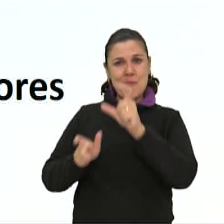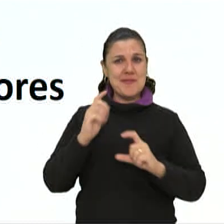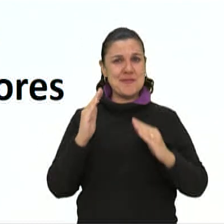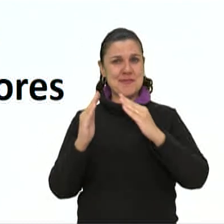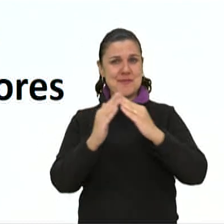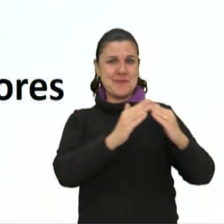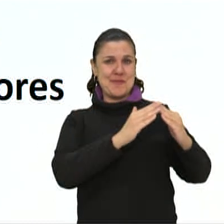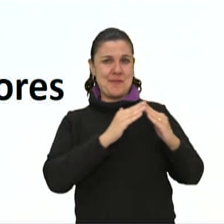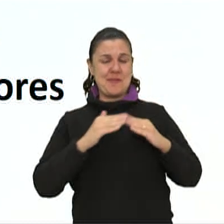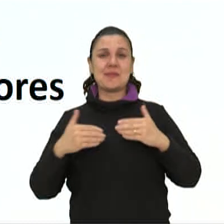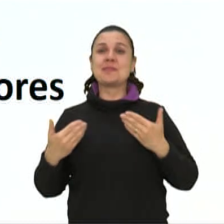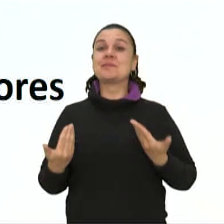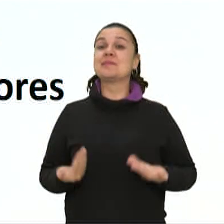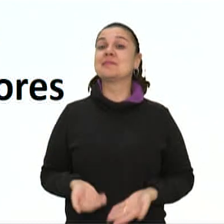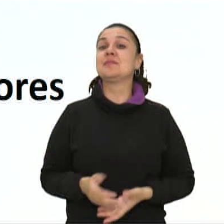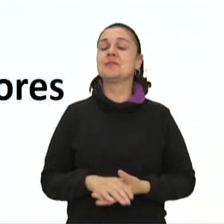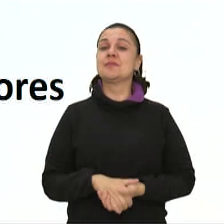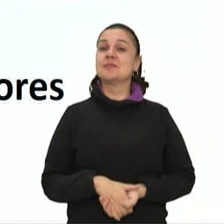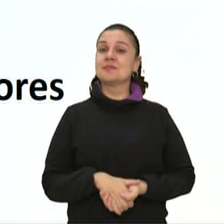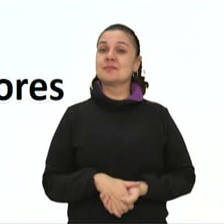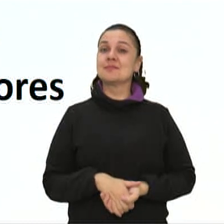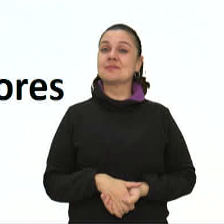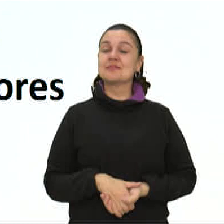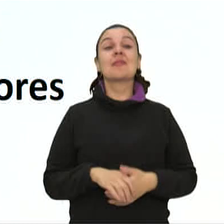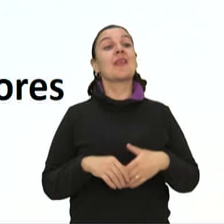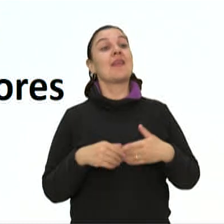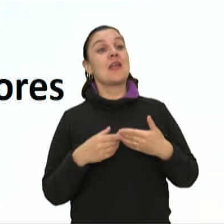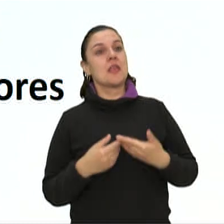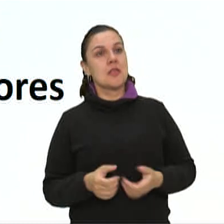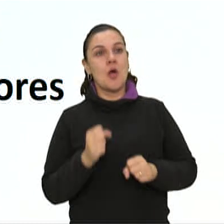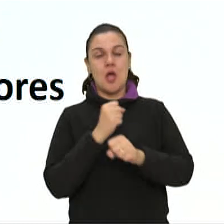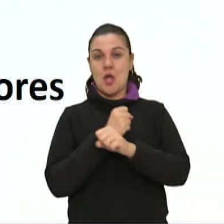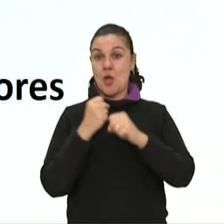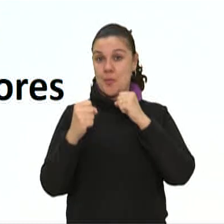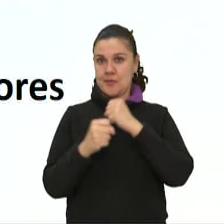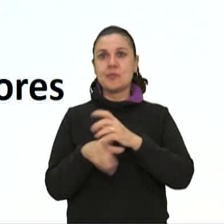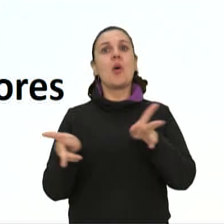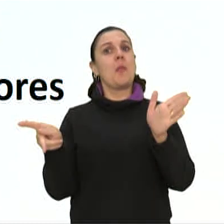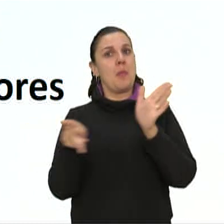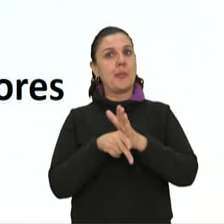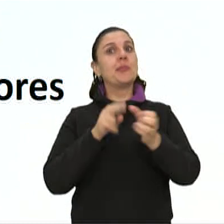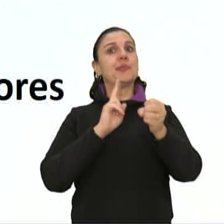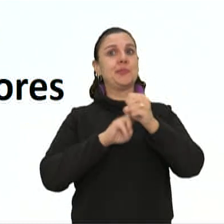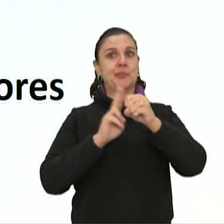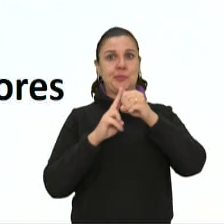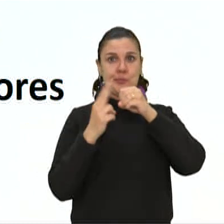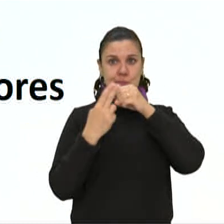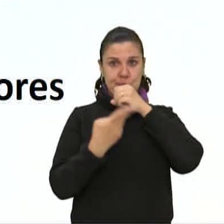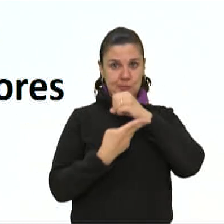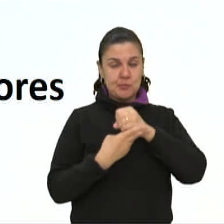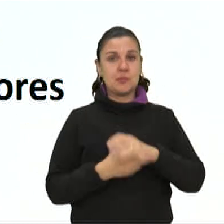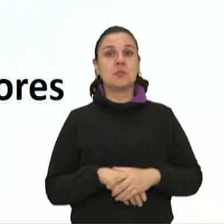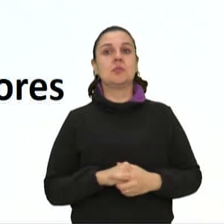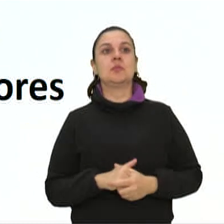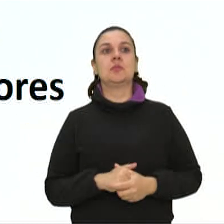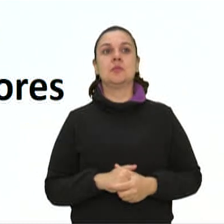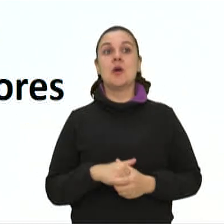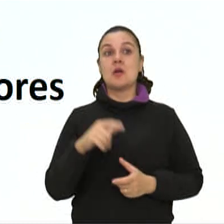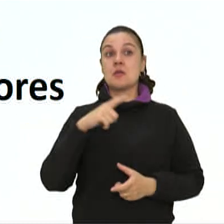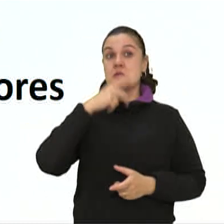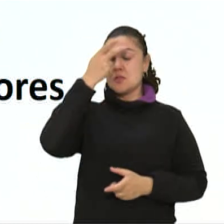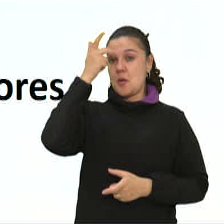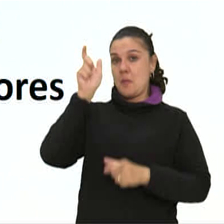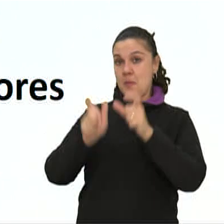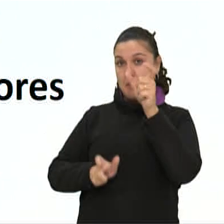habitavam essa região de Minas Gerais? Era uma sociedade urbana, com